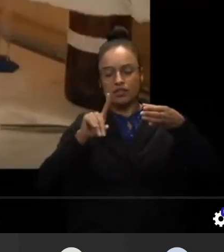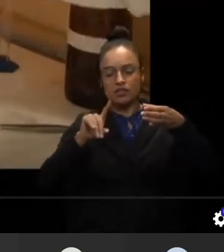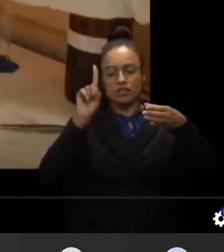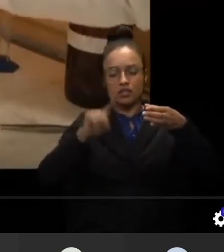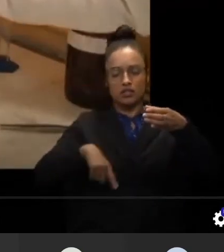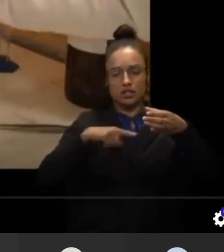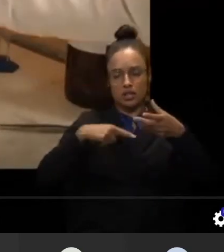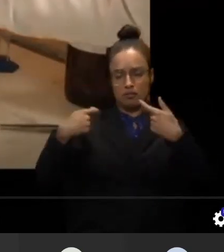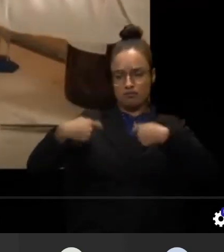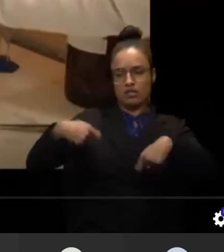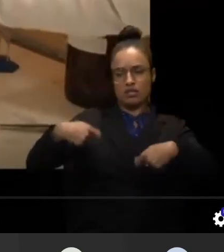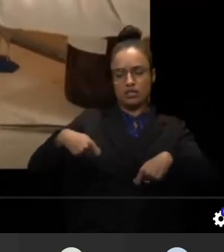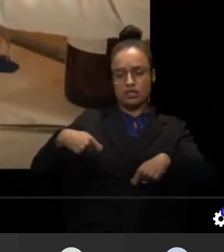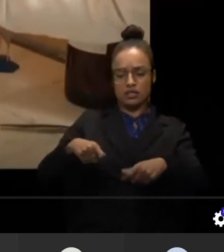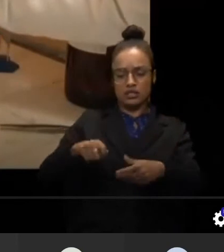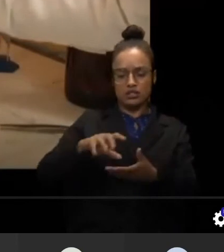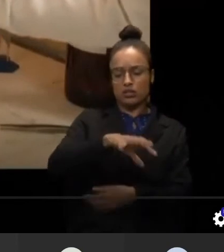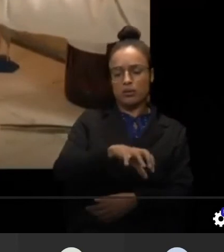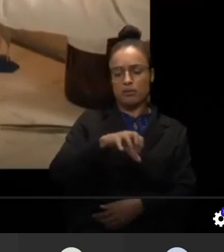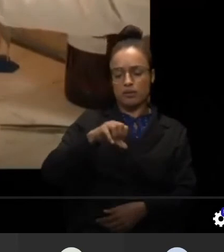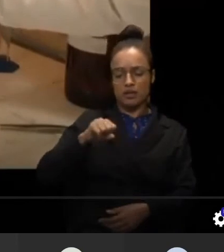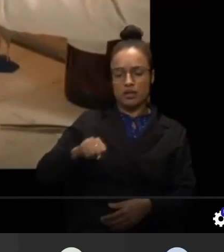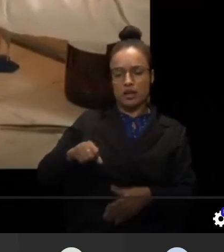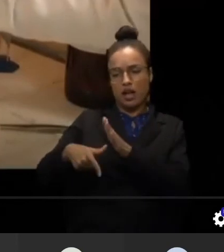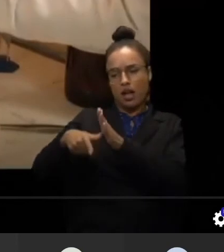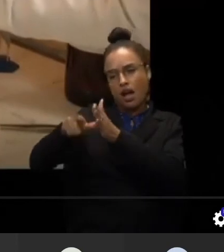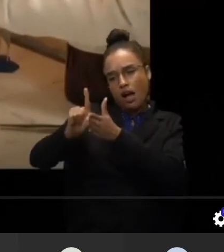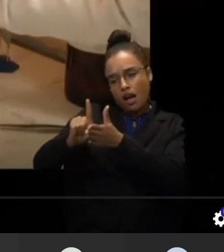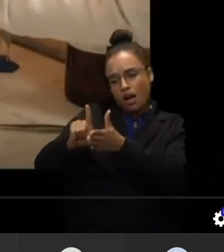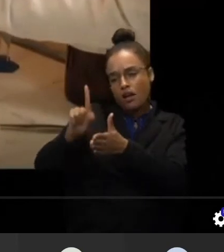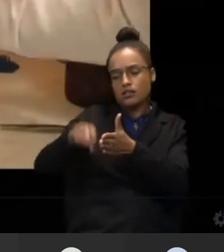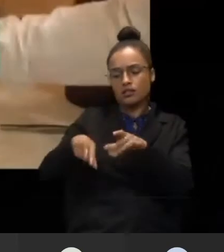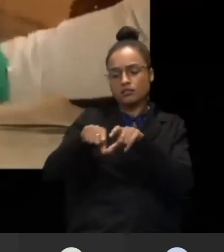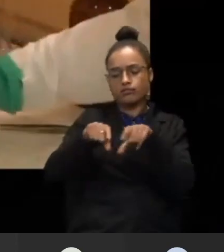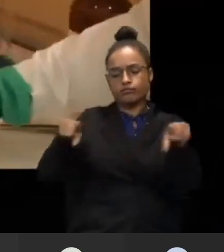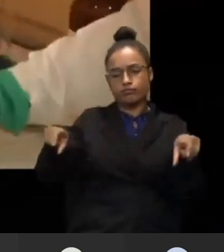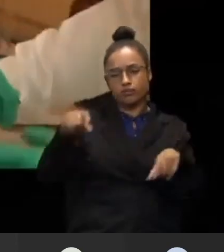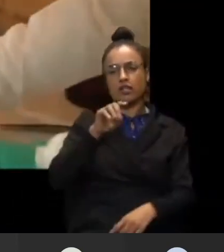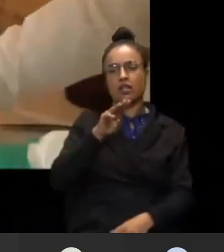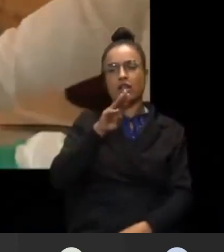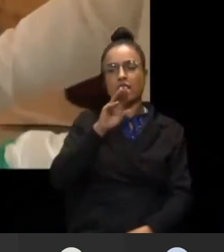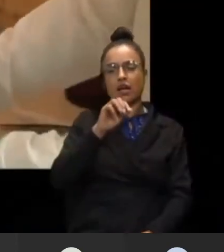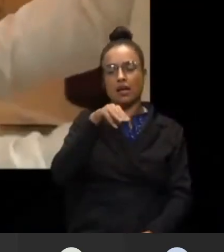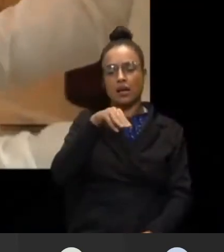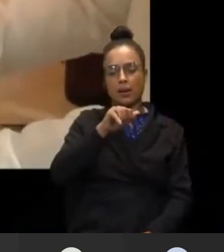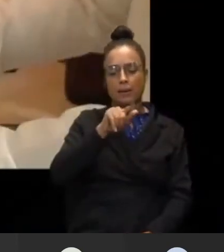barrinha magnética antes. Ó, tá fechado, demonstrando que está fechado.